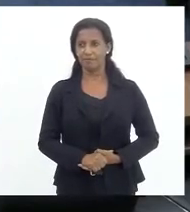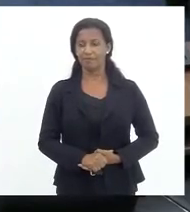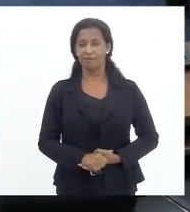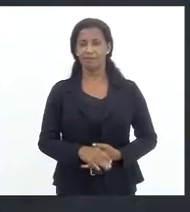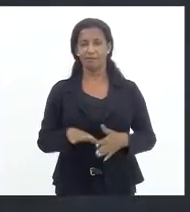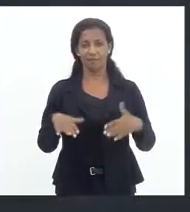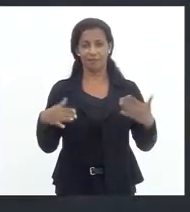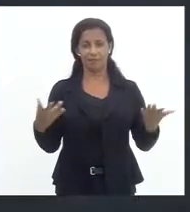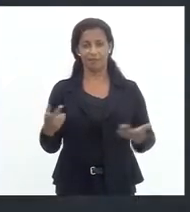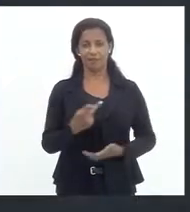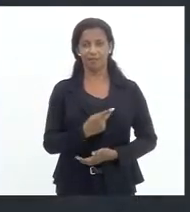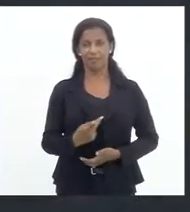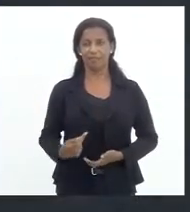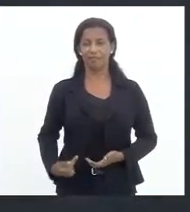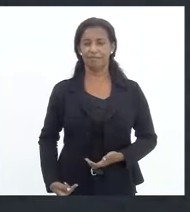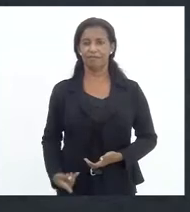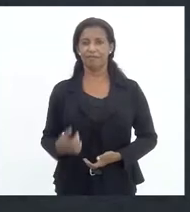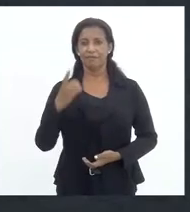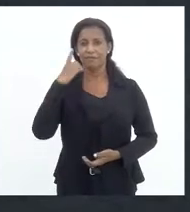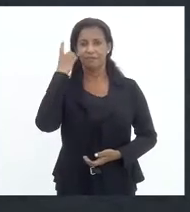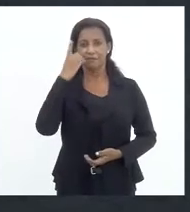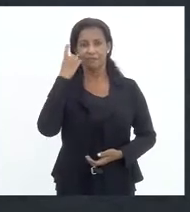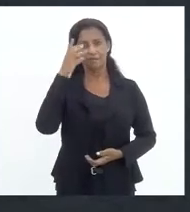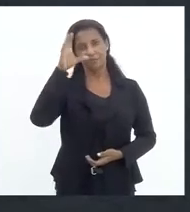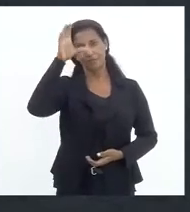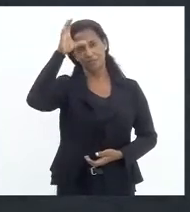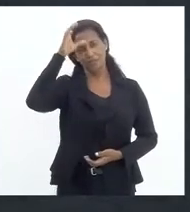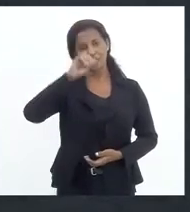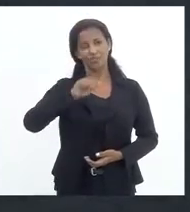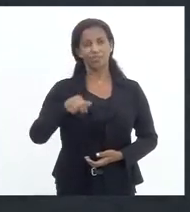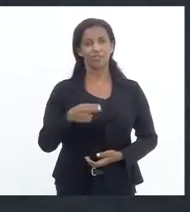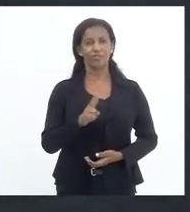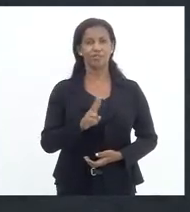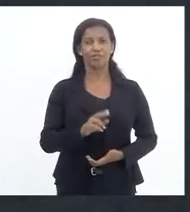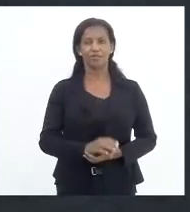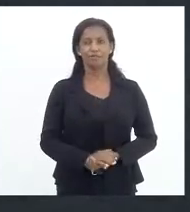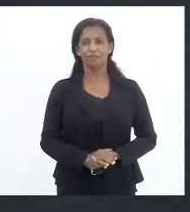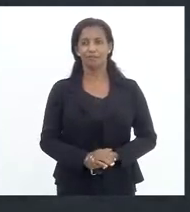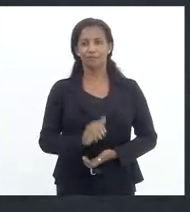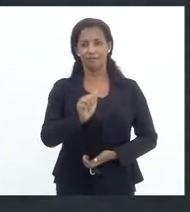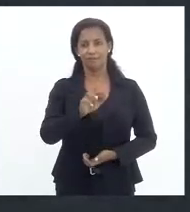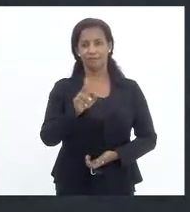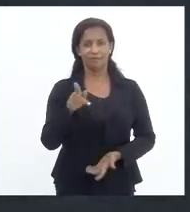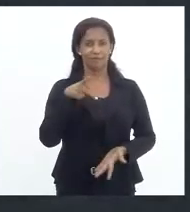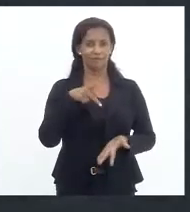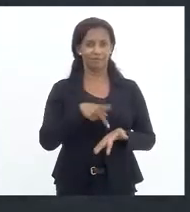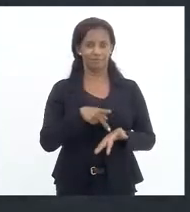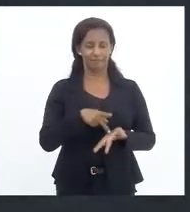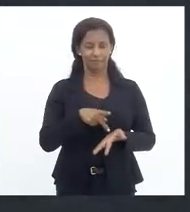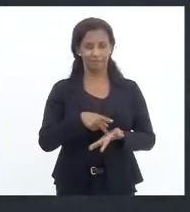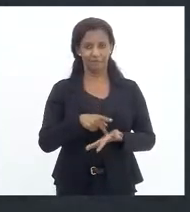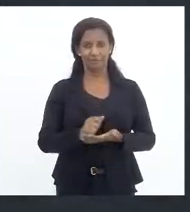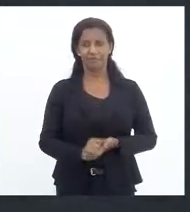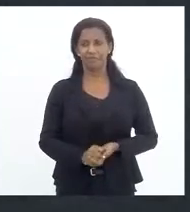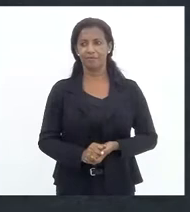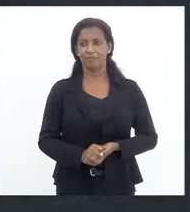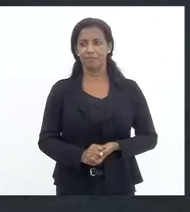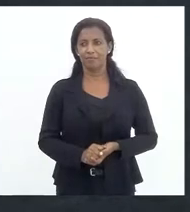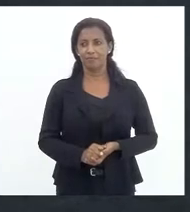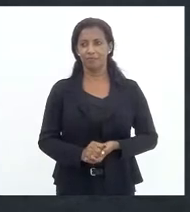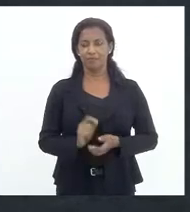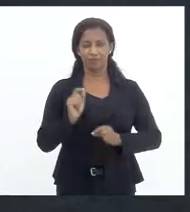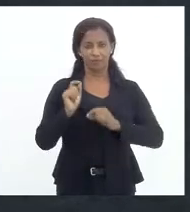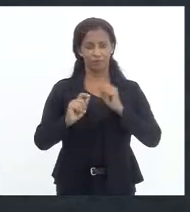a senhora Presidente deputada tia Ju a ata reflete com exatidão